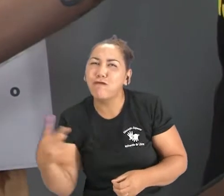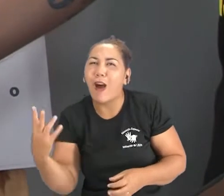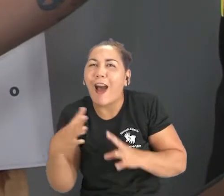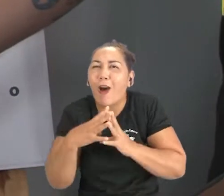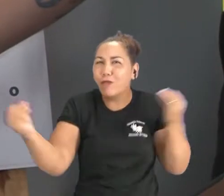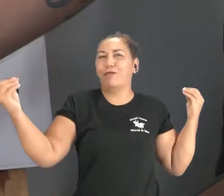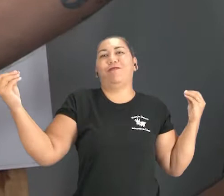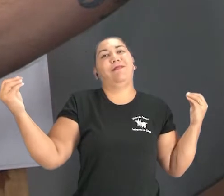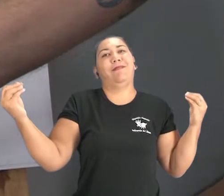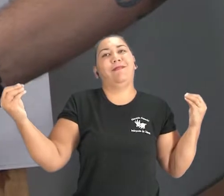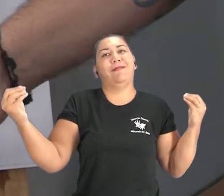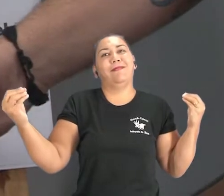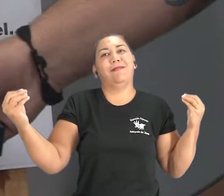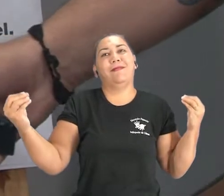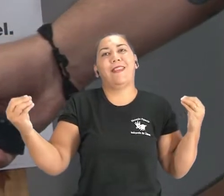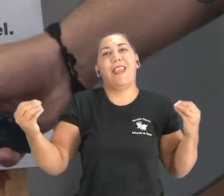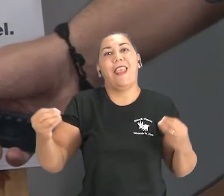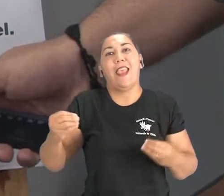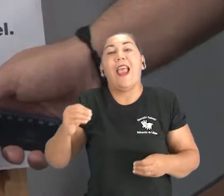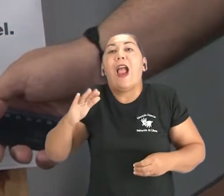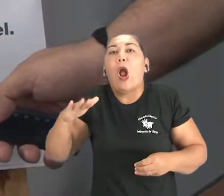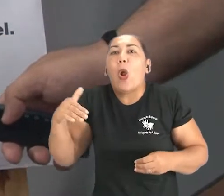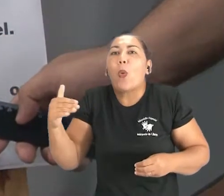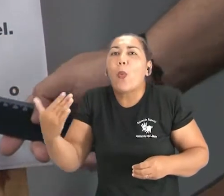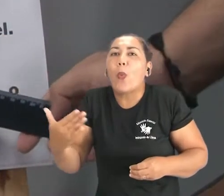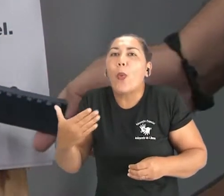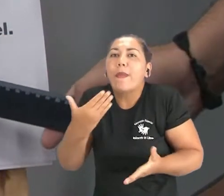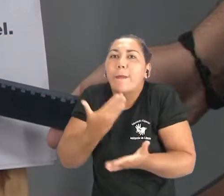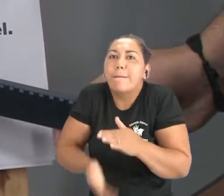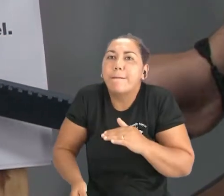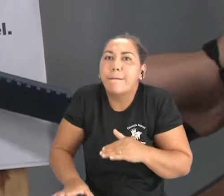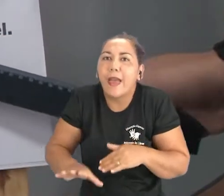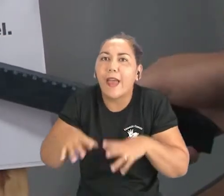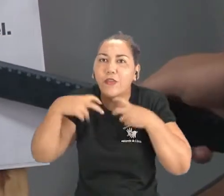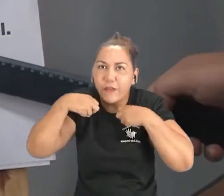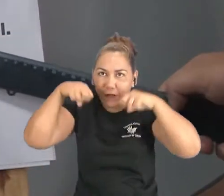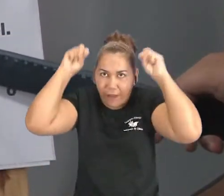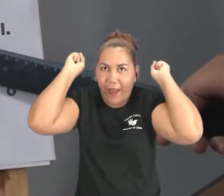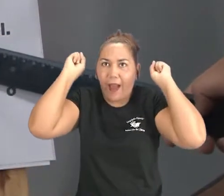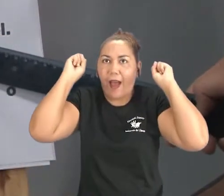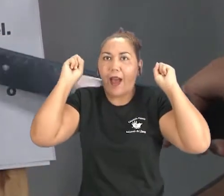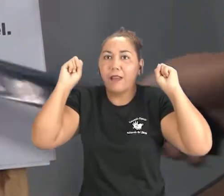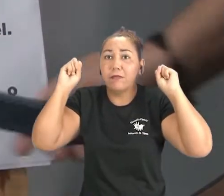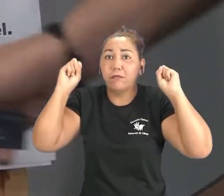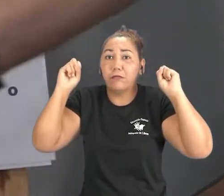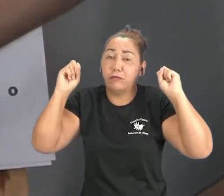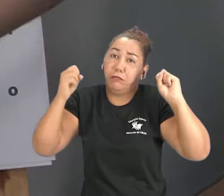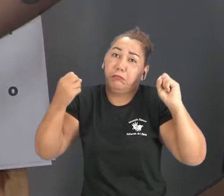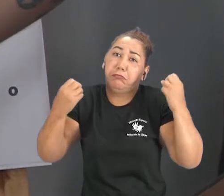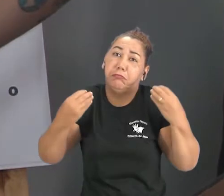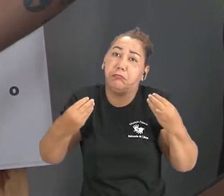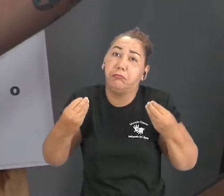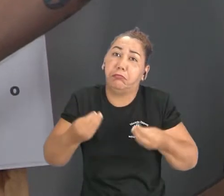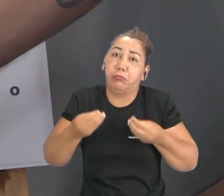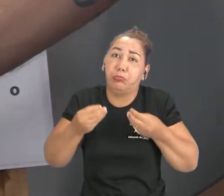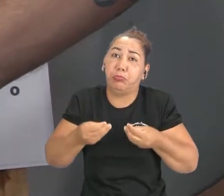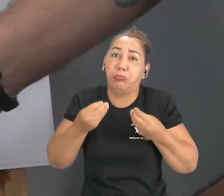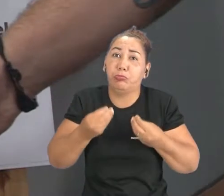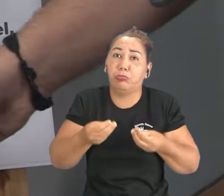redemoinho quando perde sua carapuça o Saci se torna vulnerável